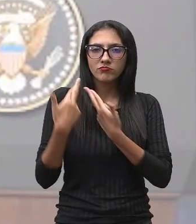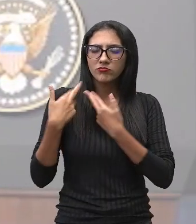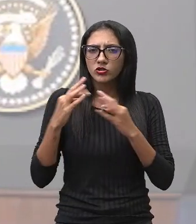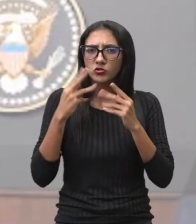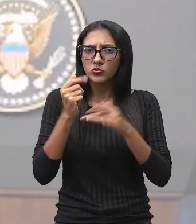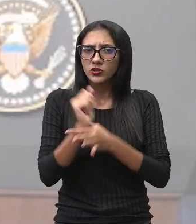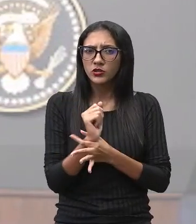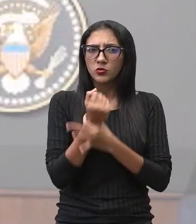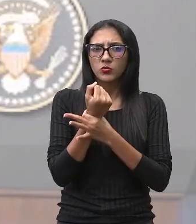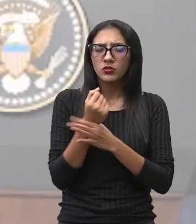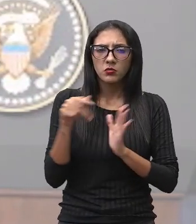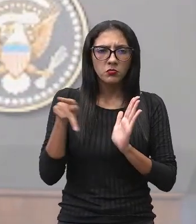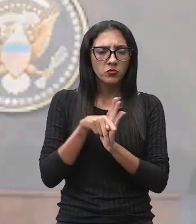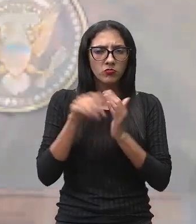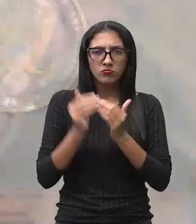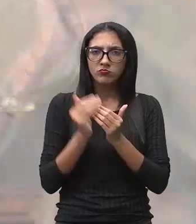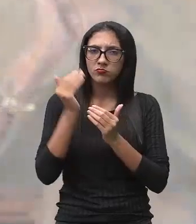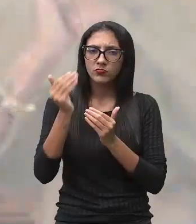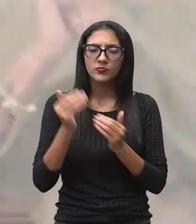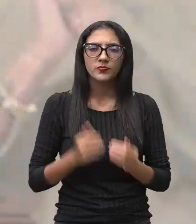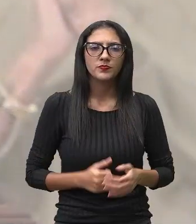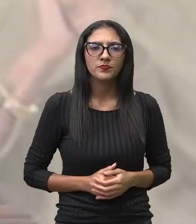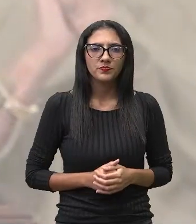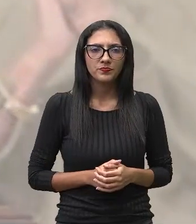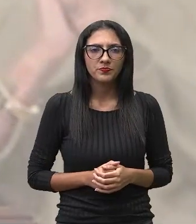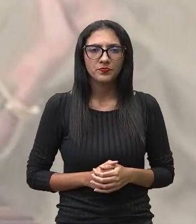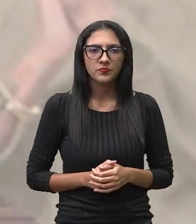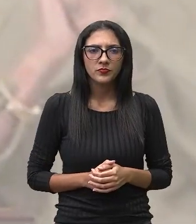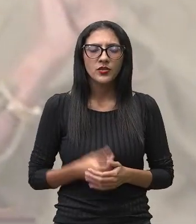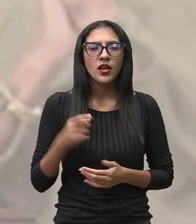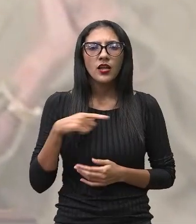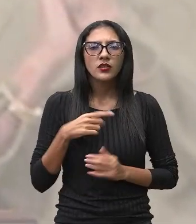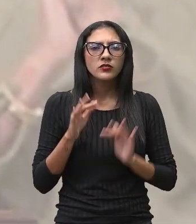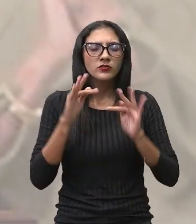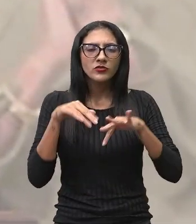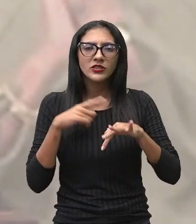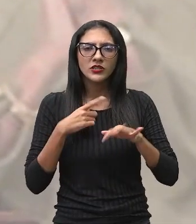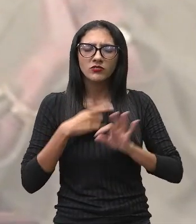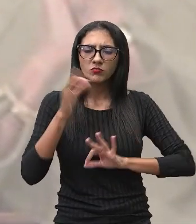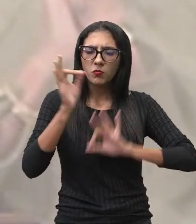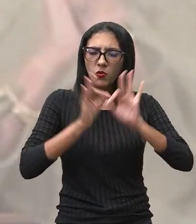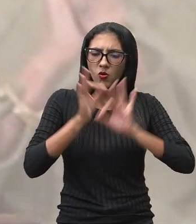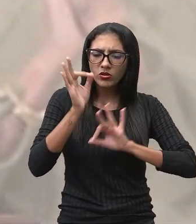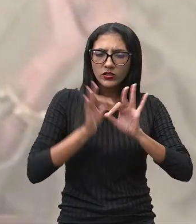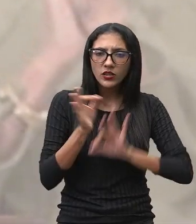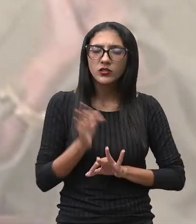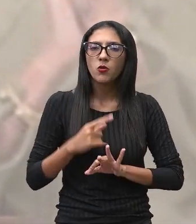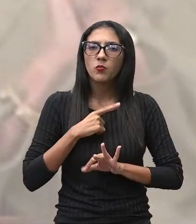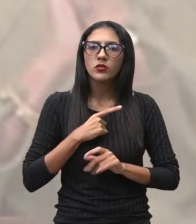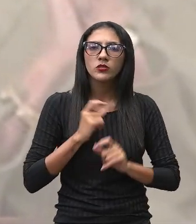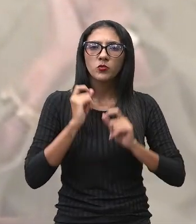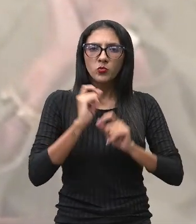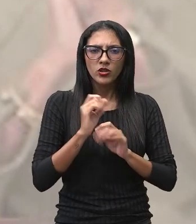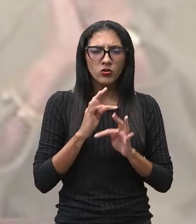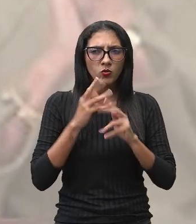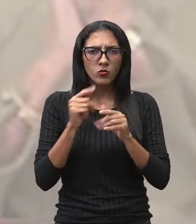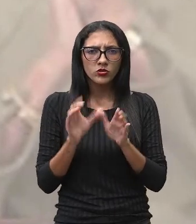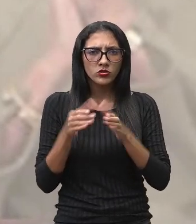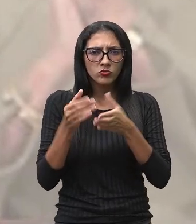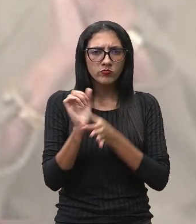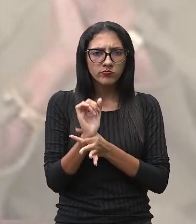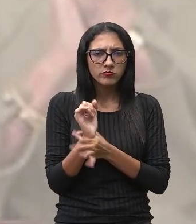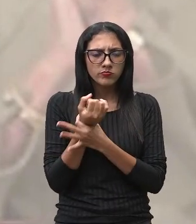segurança para as forças iraquianas. A retirada foi cuidadosamente planejada para assegurar que as forças de segurança